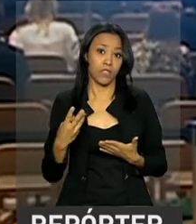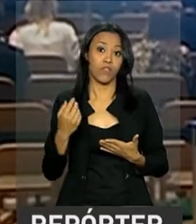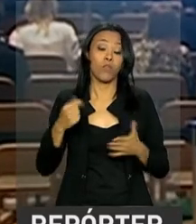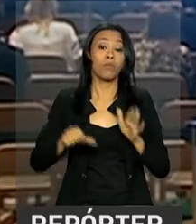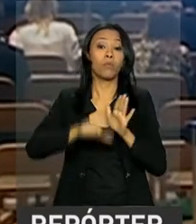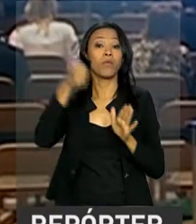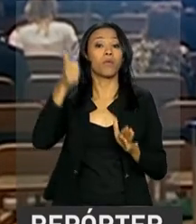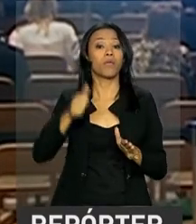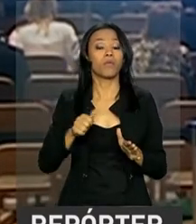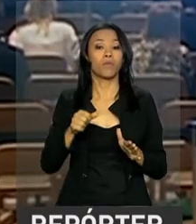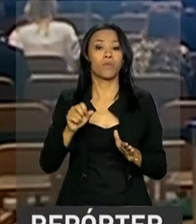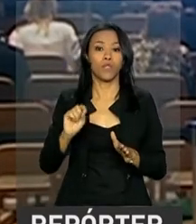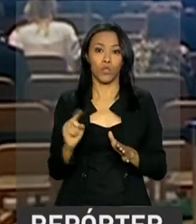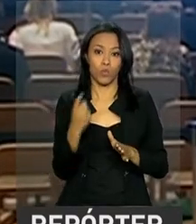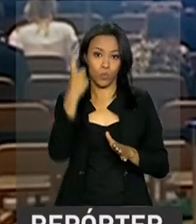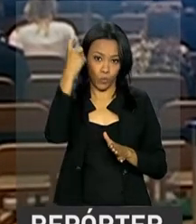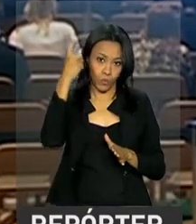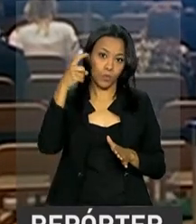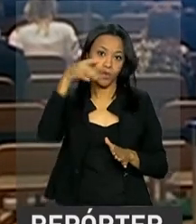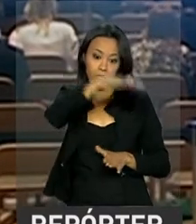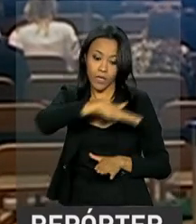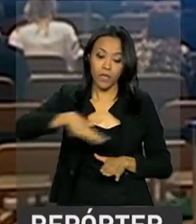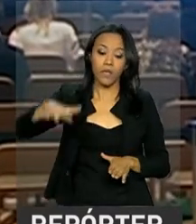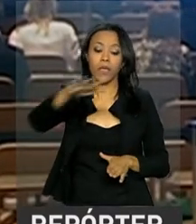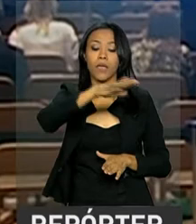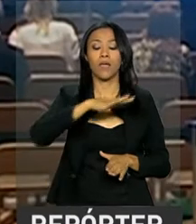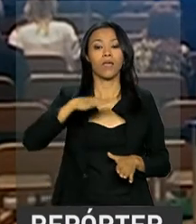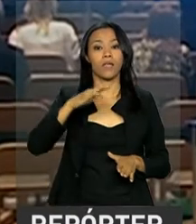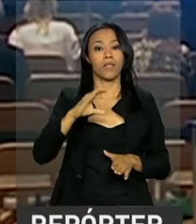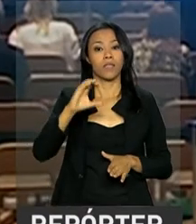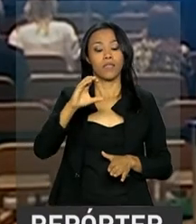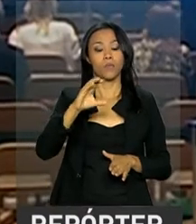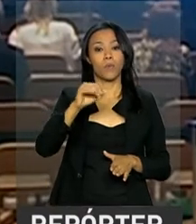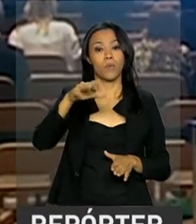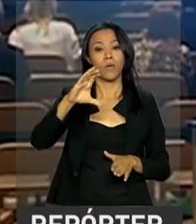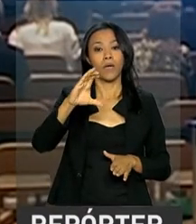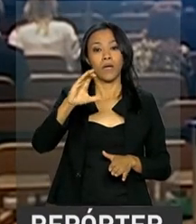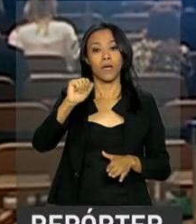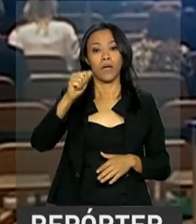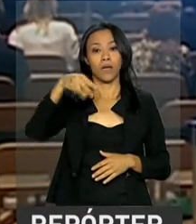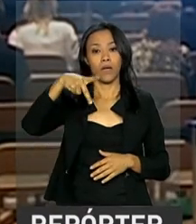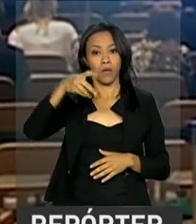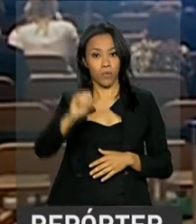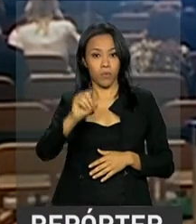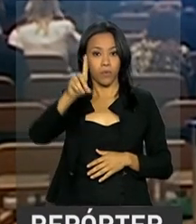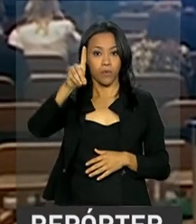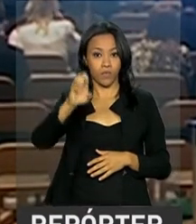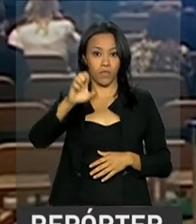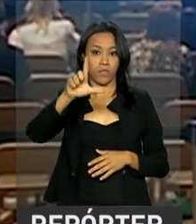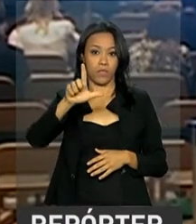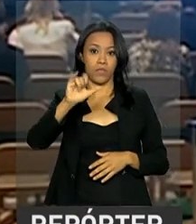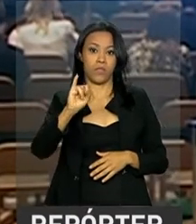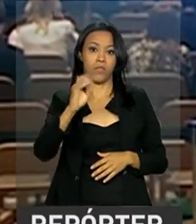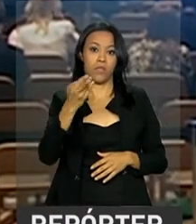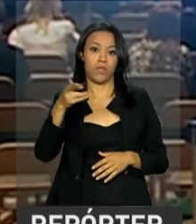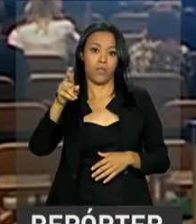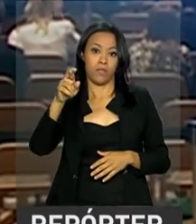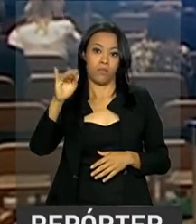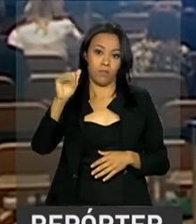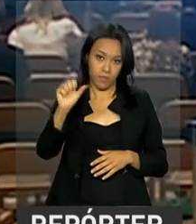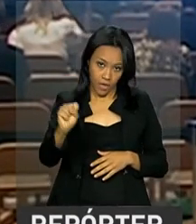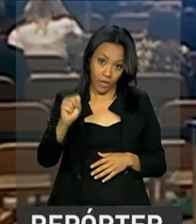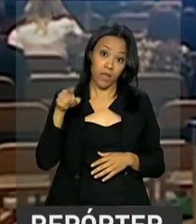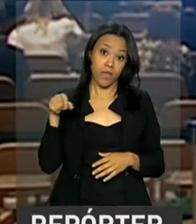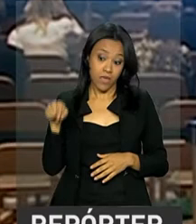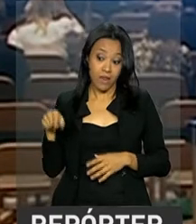do pré-sal na bacia de Santos, no Campo de Libra. Naquela época, a Petrobras era obrigada a participar da